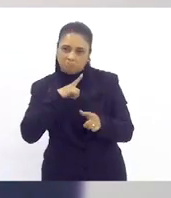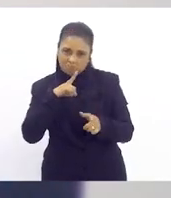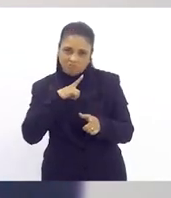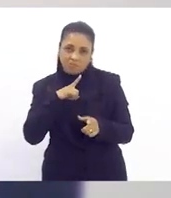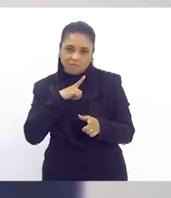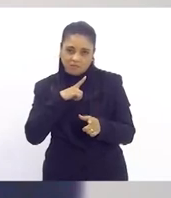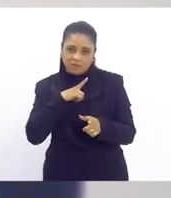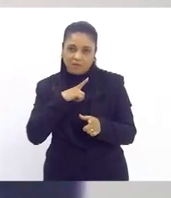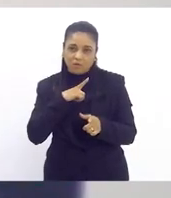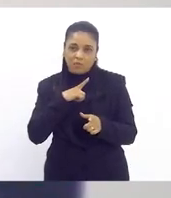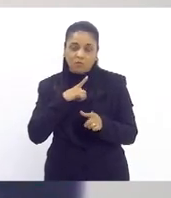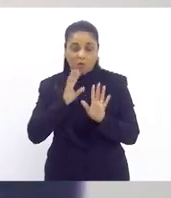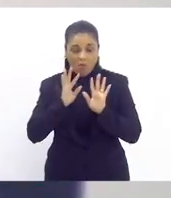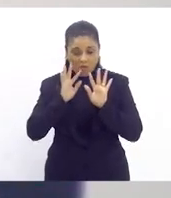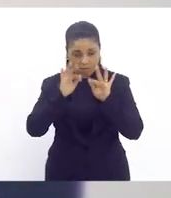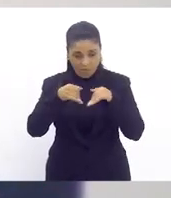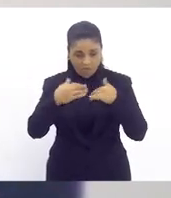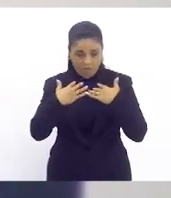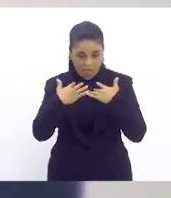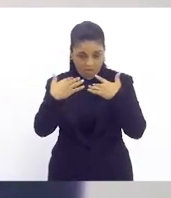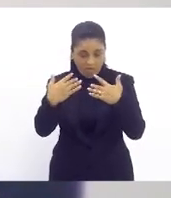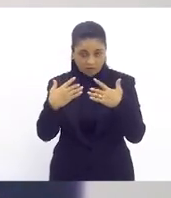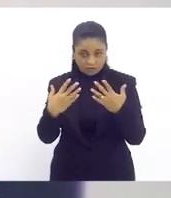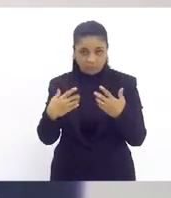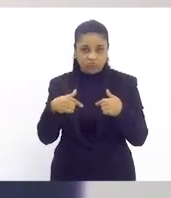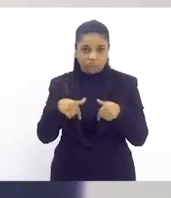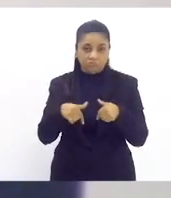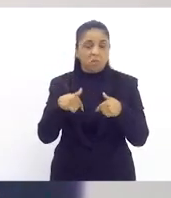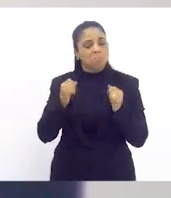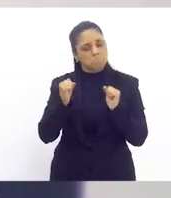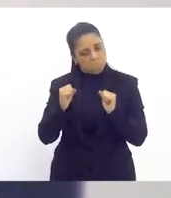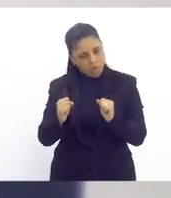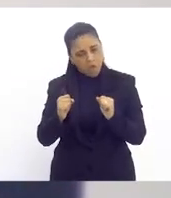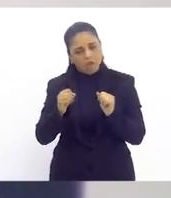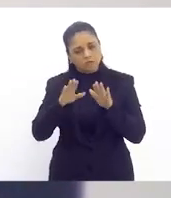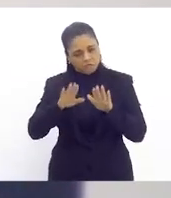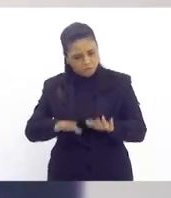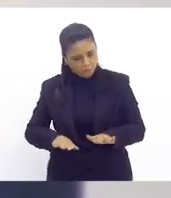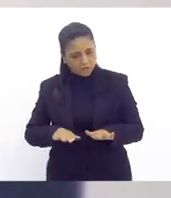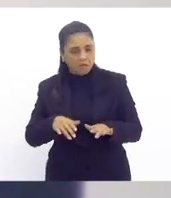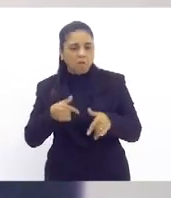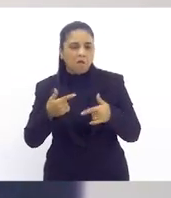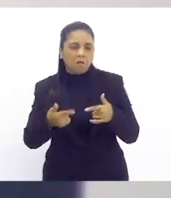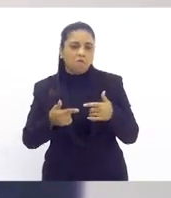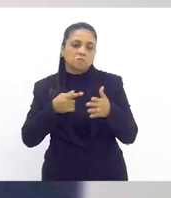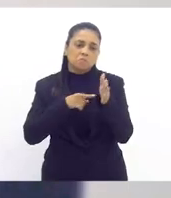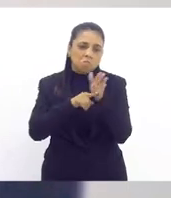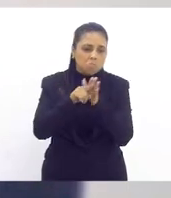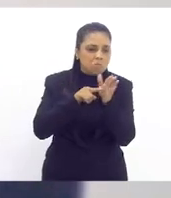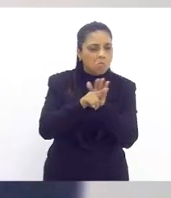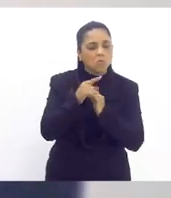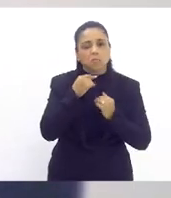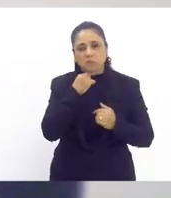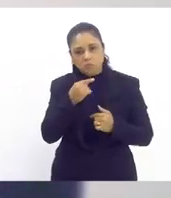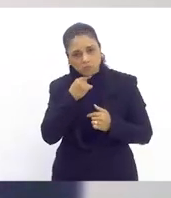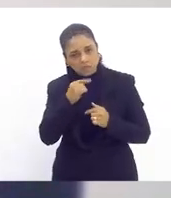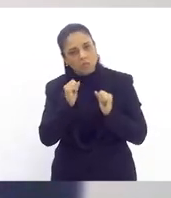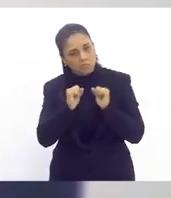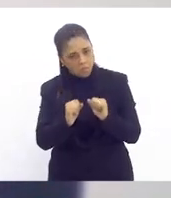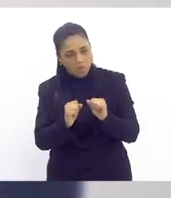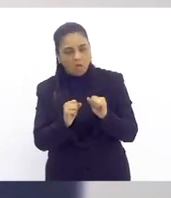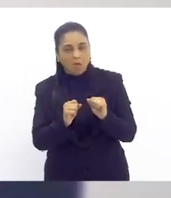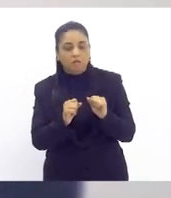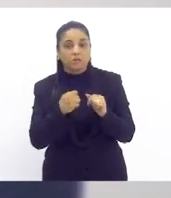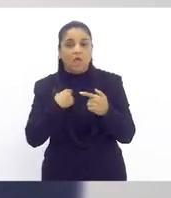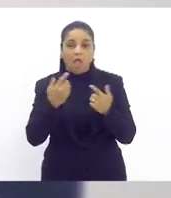quando terminar a audiência a gente ainda vai continuar por aqui e pode inclusive ajudar a Sanear algumas dúvidas o que que